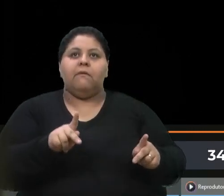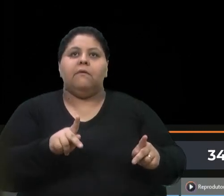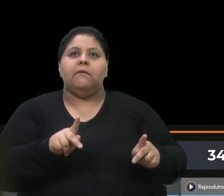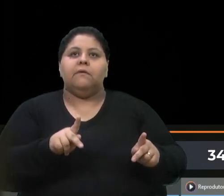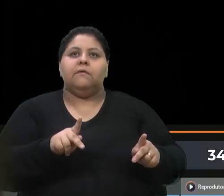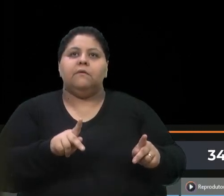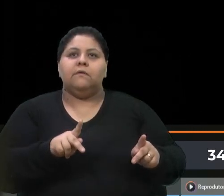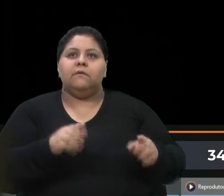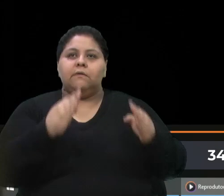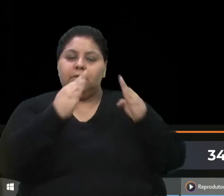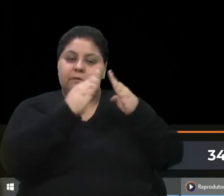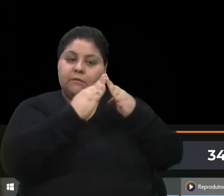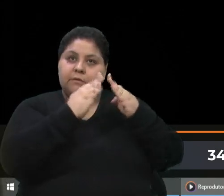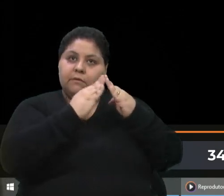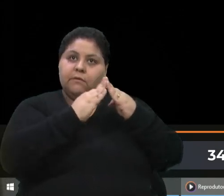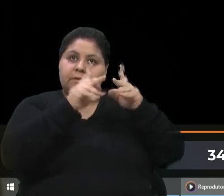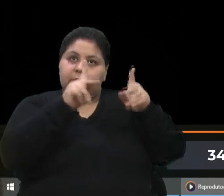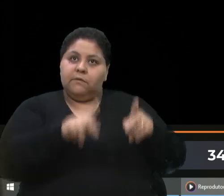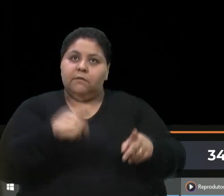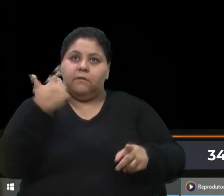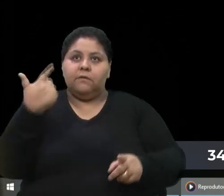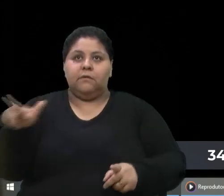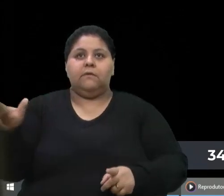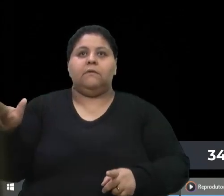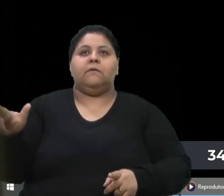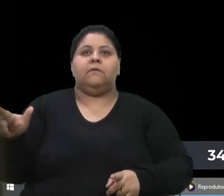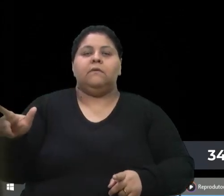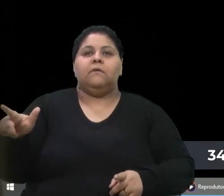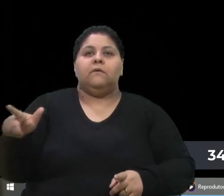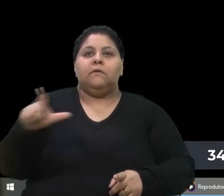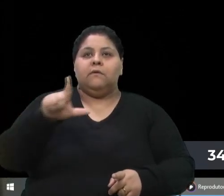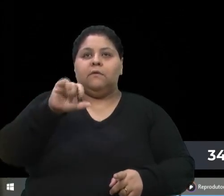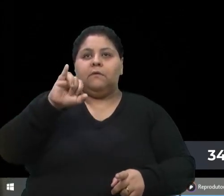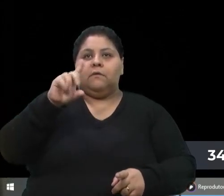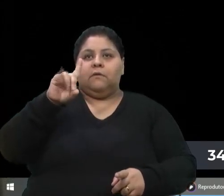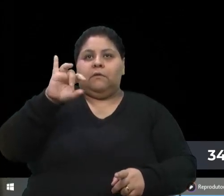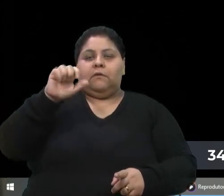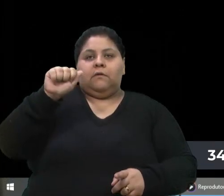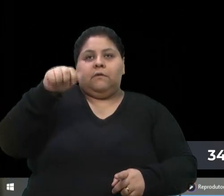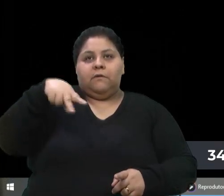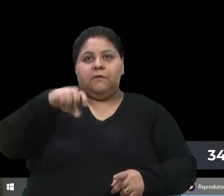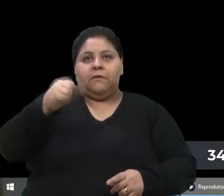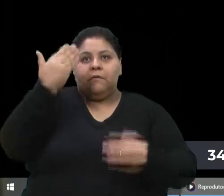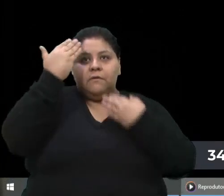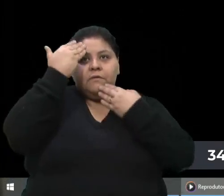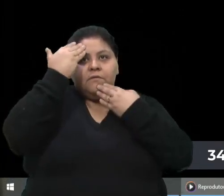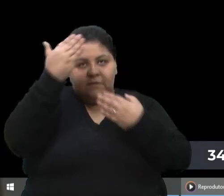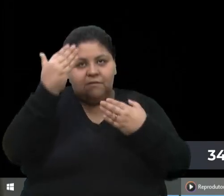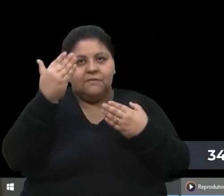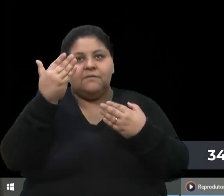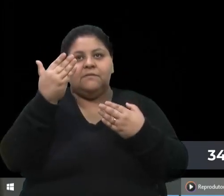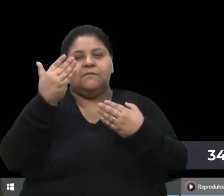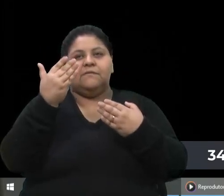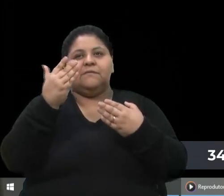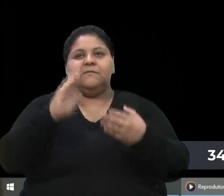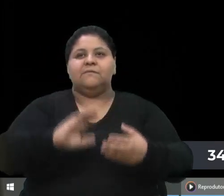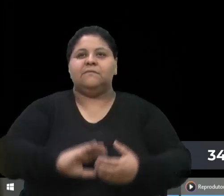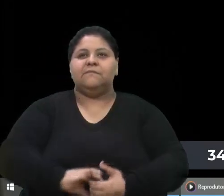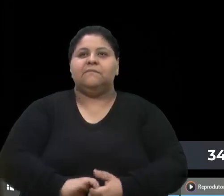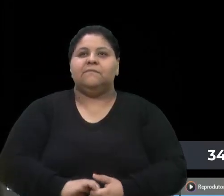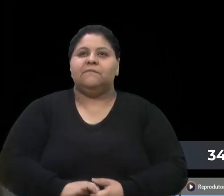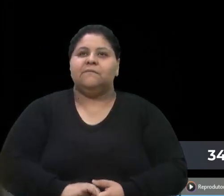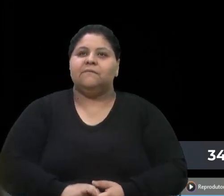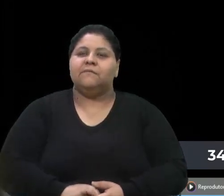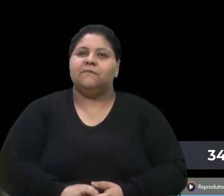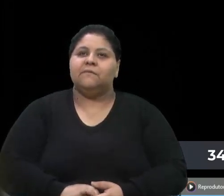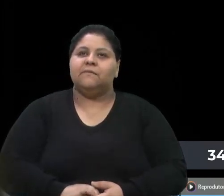vizinhança de Ana Rec e de toda essa região. Lidiane, muito obrigado por essa oportunidade. Um grande abraço a todos.